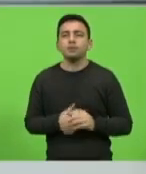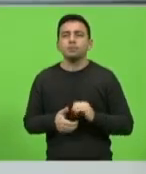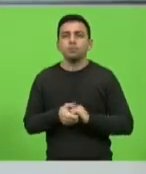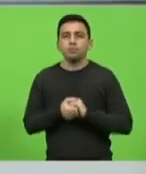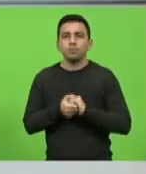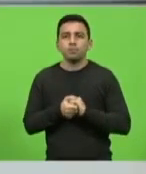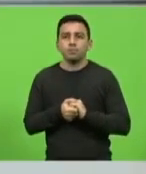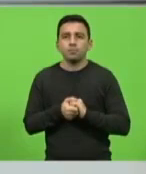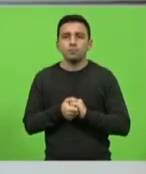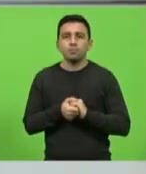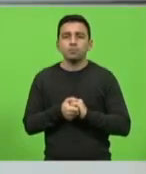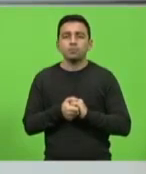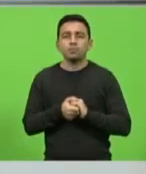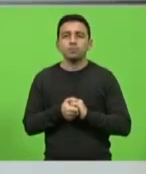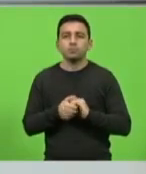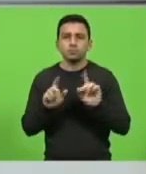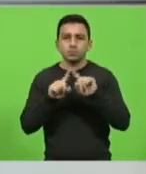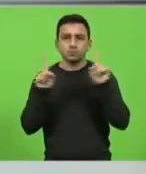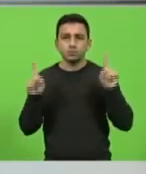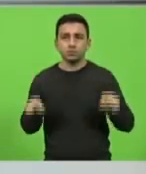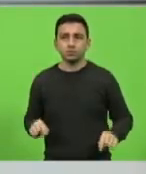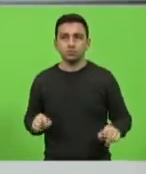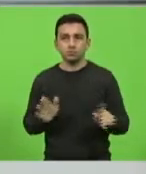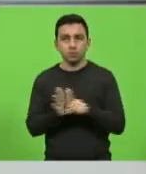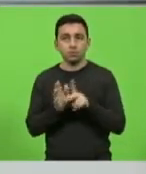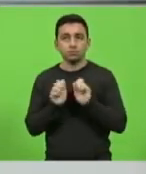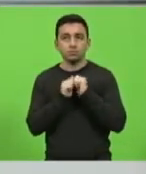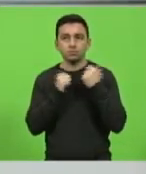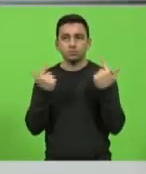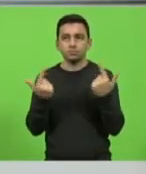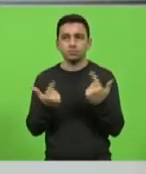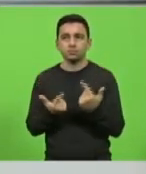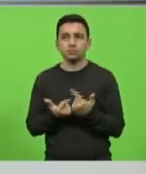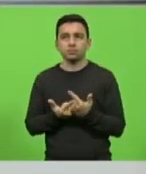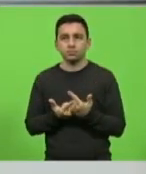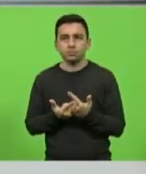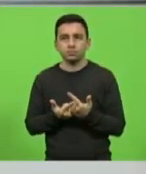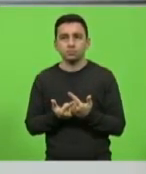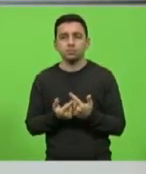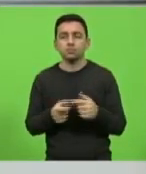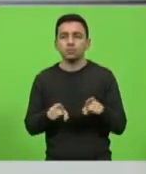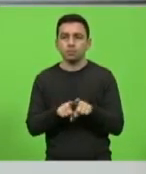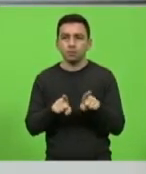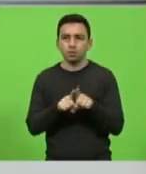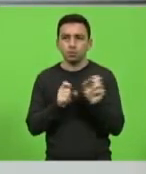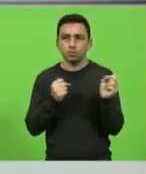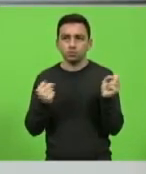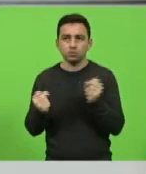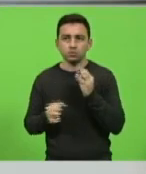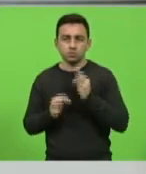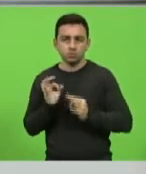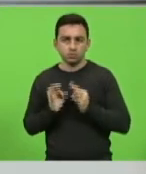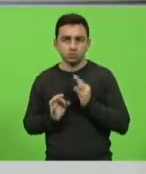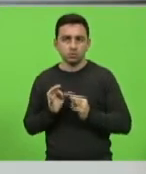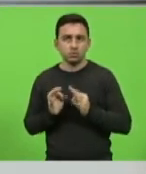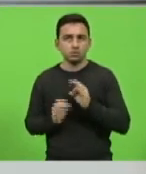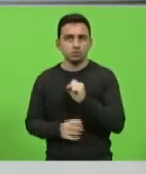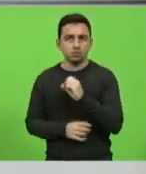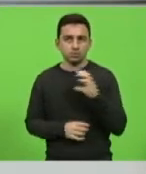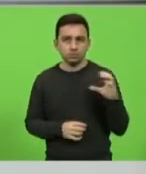cumprimento os servidores da Assembleia Legislativa e do Poder Judiciário de Santa Catarina,